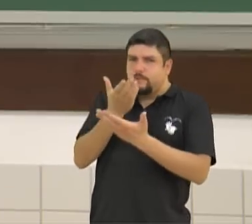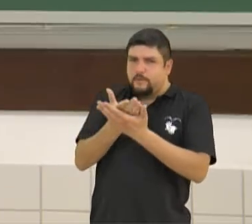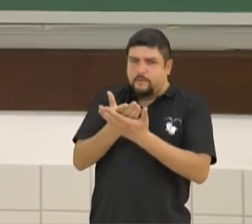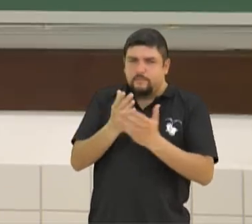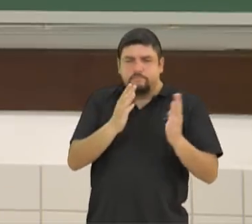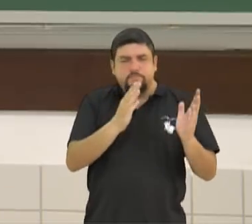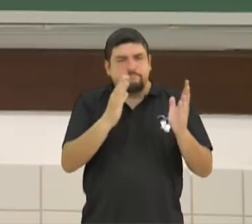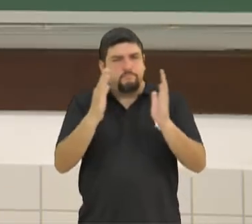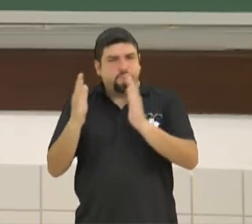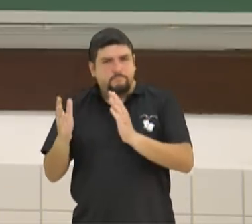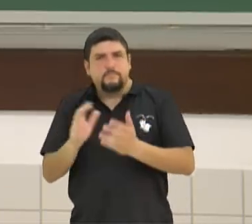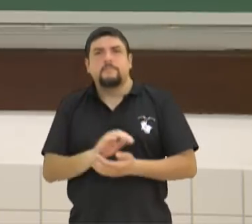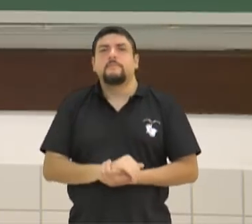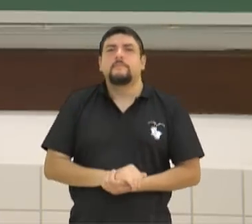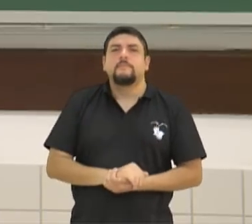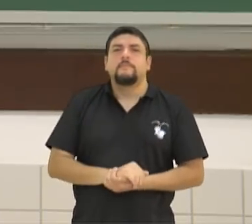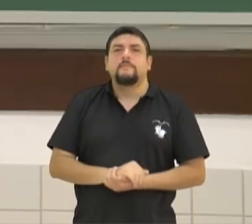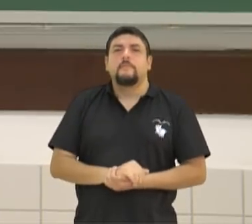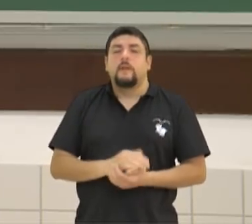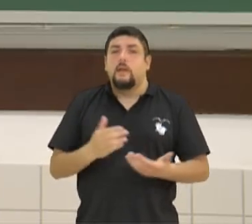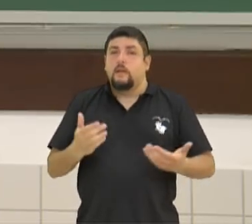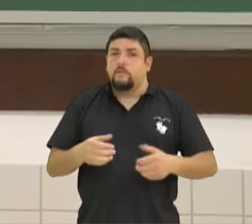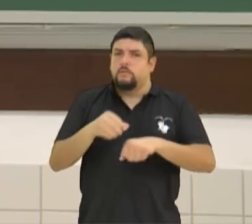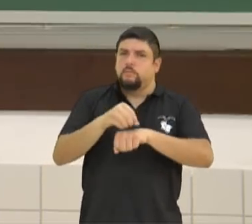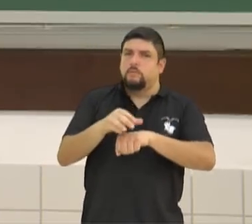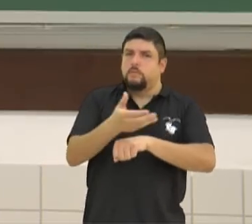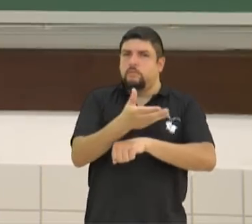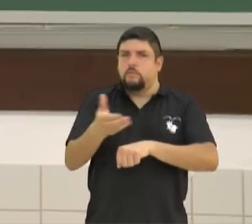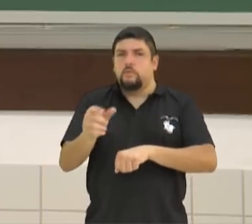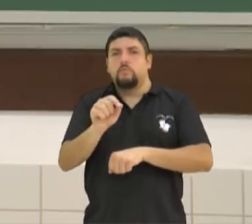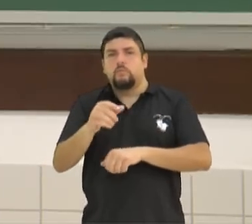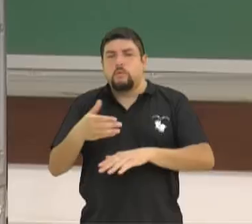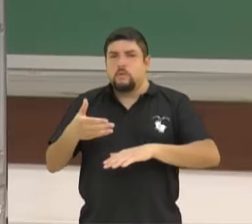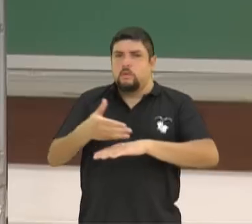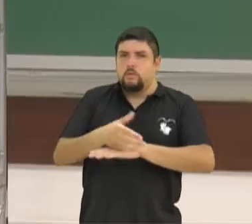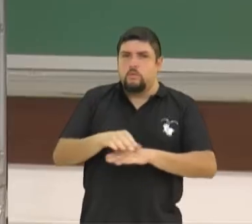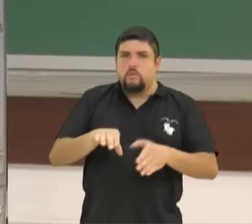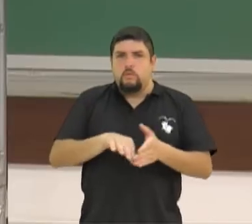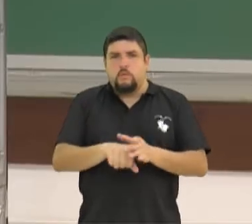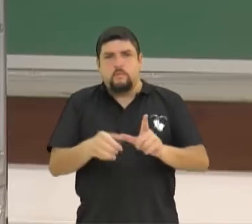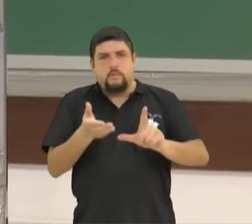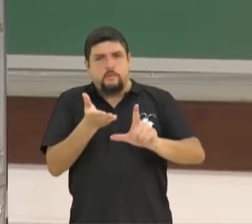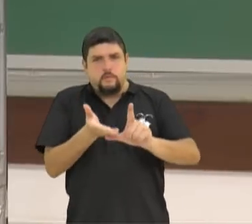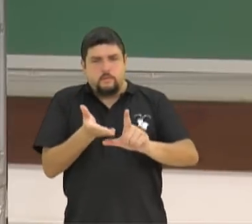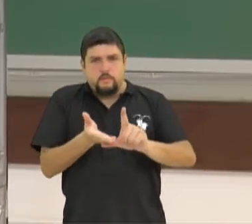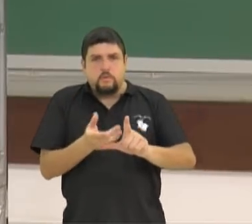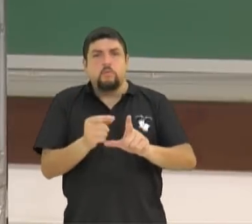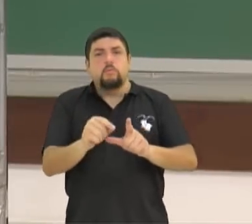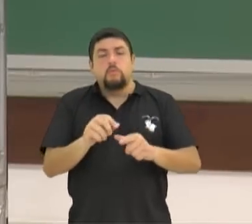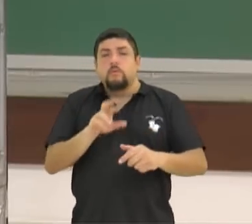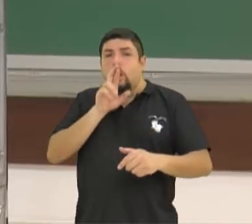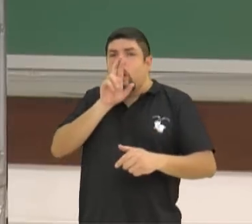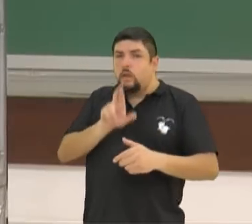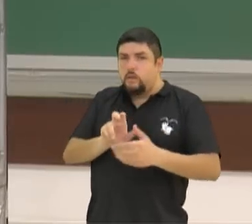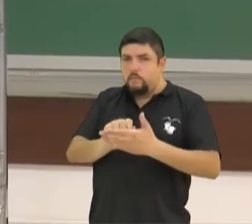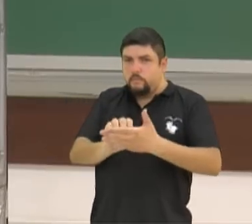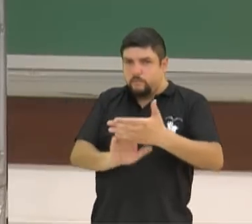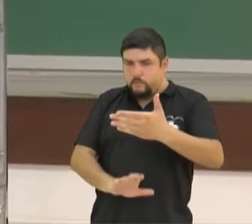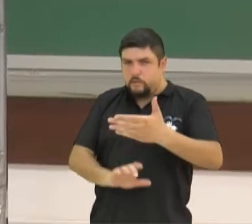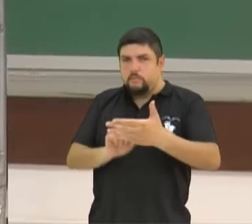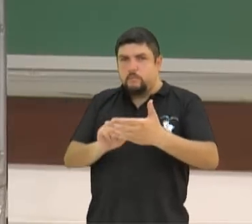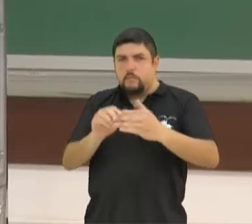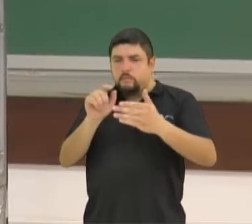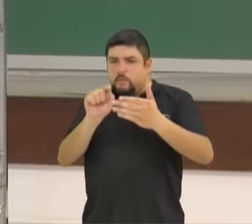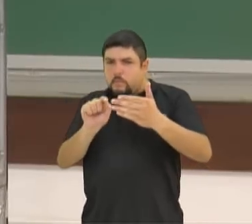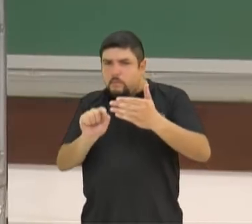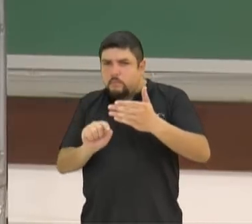videoaulas. Vou fazer aquele lembrete para os estudantes que têm acesso ao Google Classroom para responder ao formulário de questões e clicar no